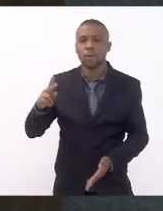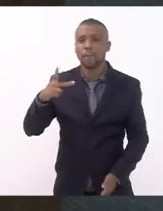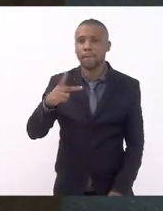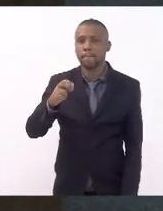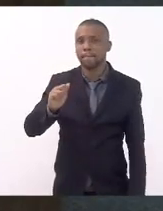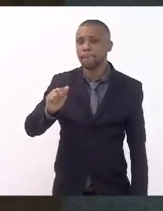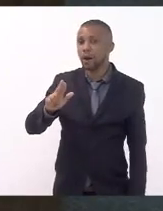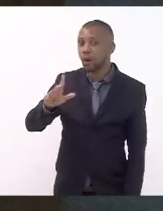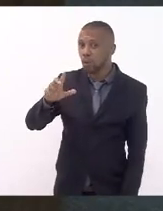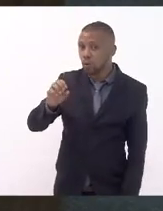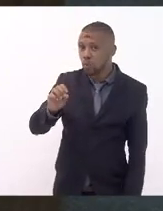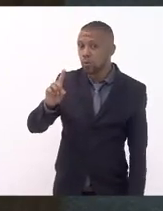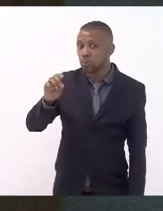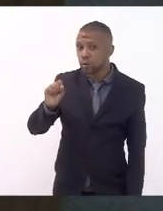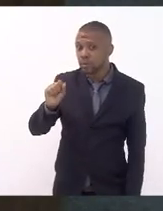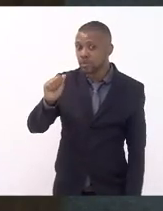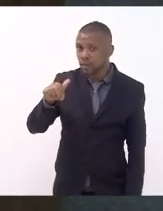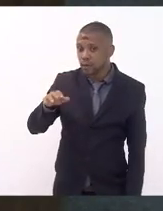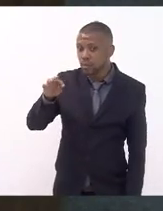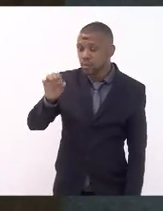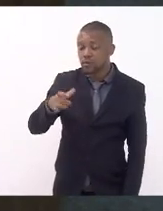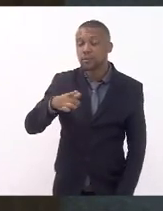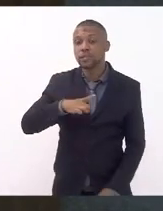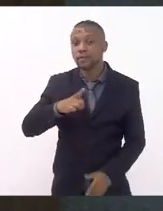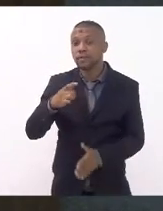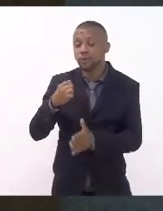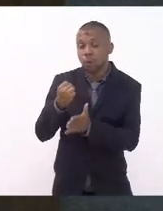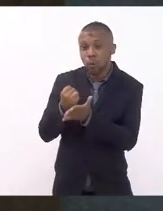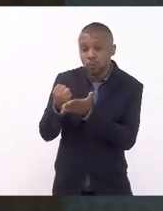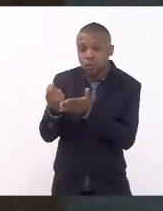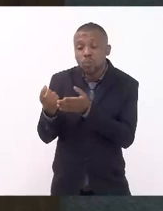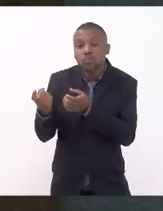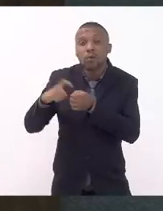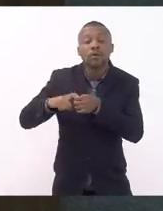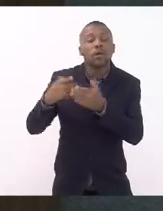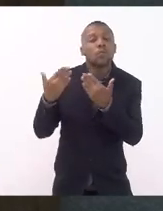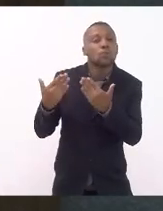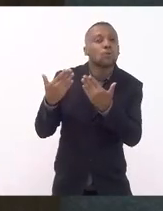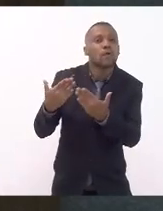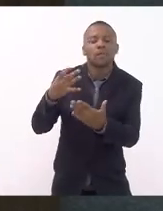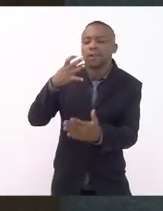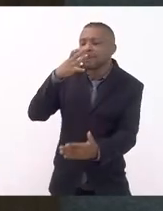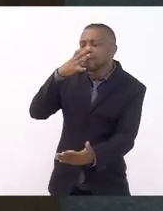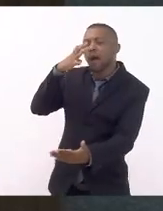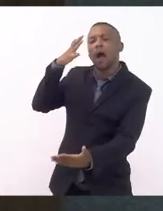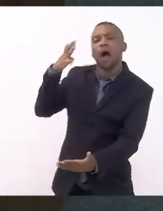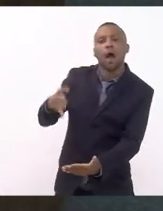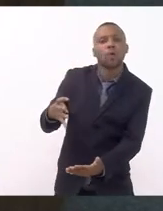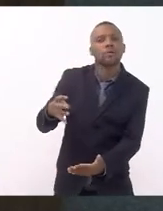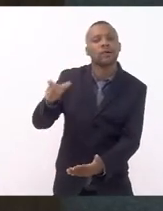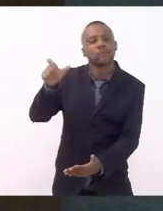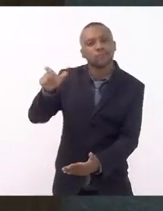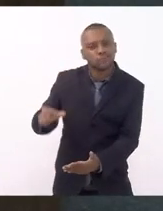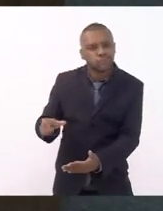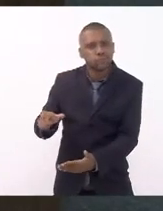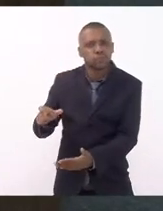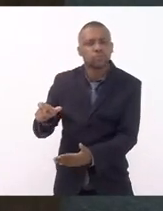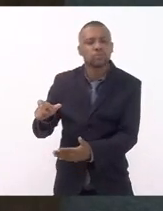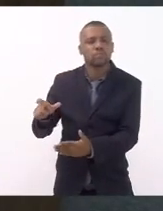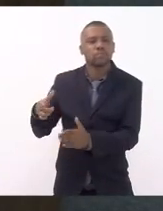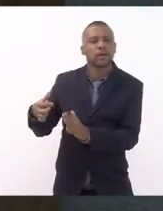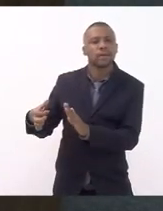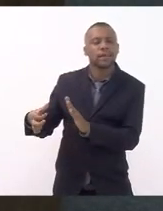Santos, filho, que teve o seu retorno, que supostamente foi acusado por essa